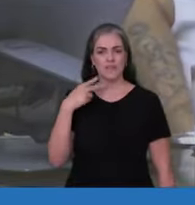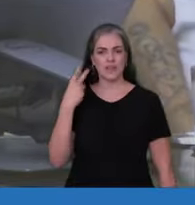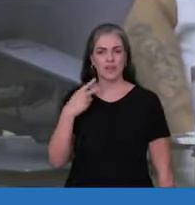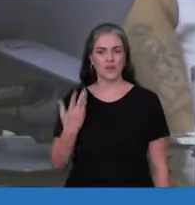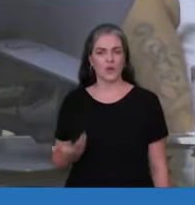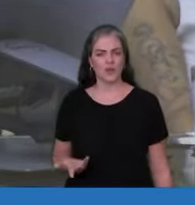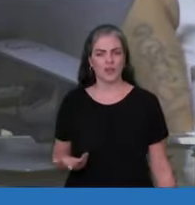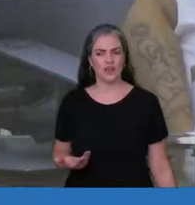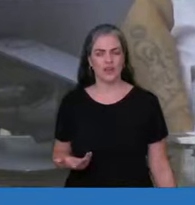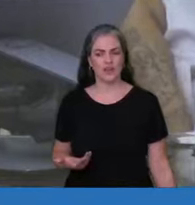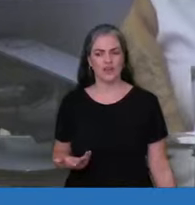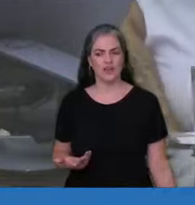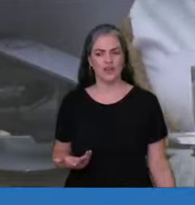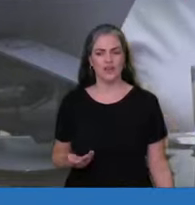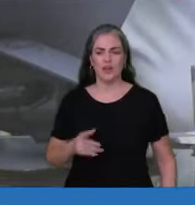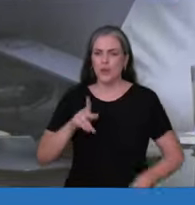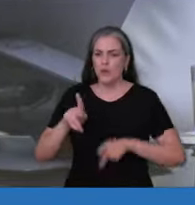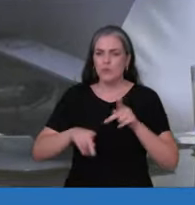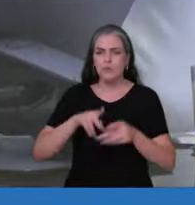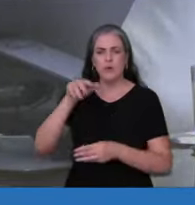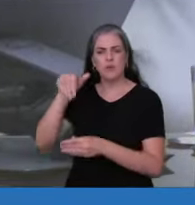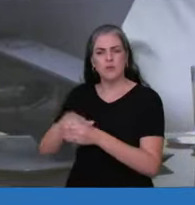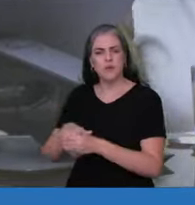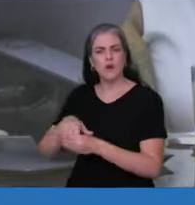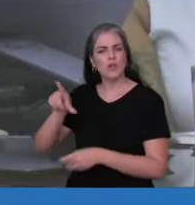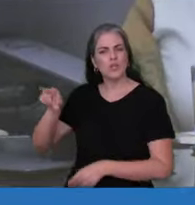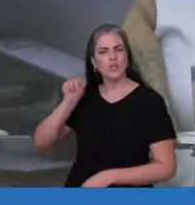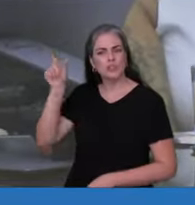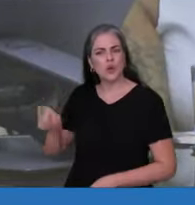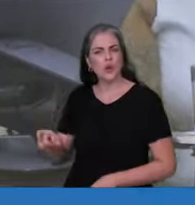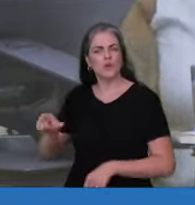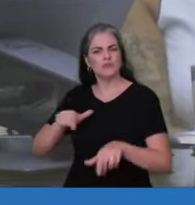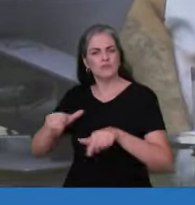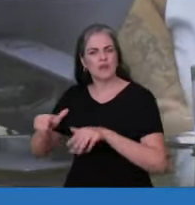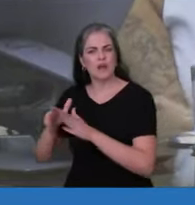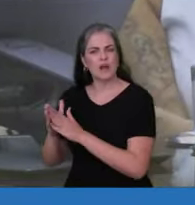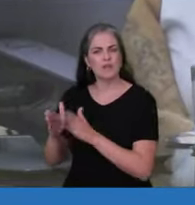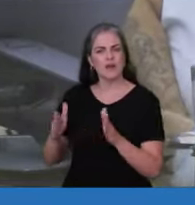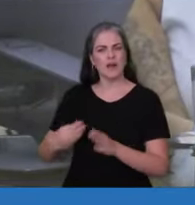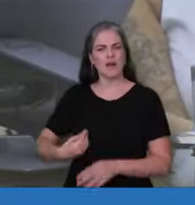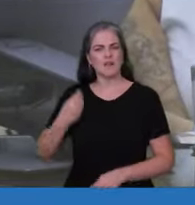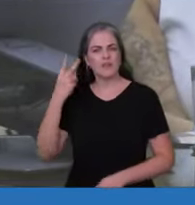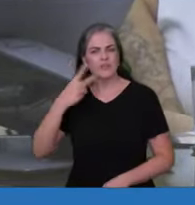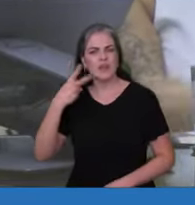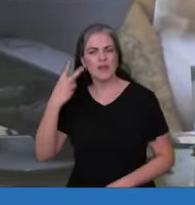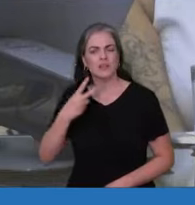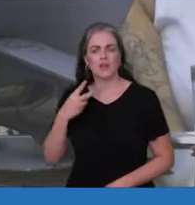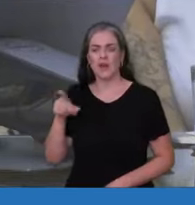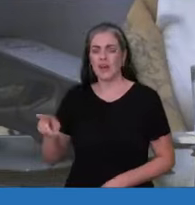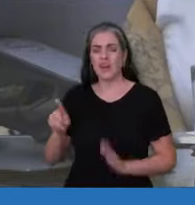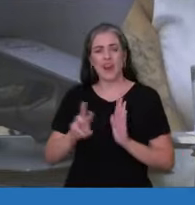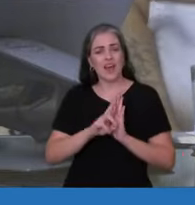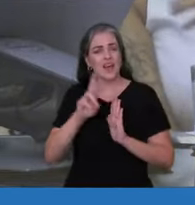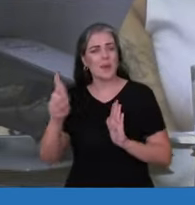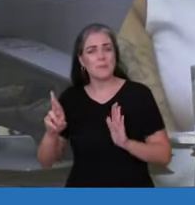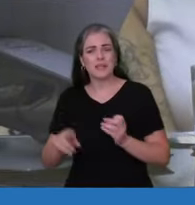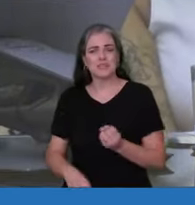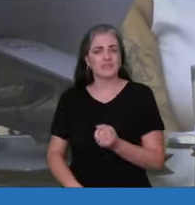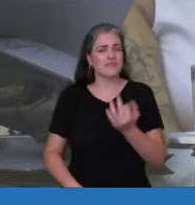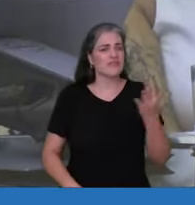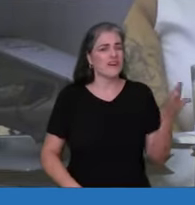eleita, exercendo um mandato, uma mulher representante de tantas mulheres e tantos